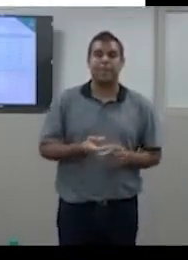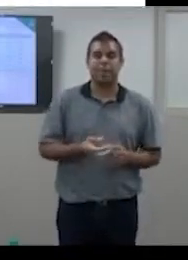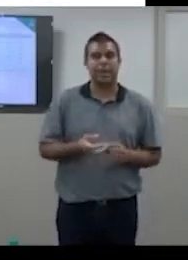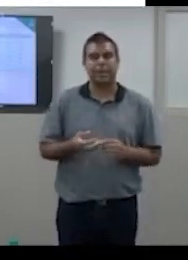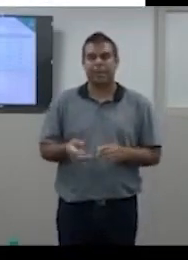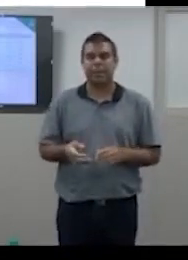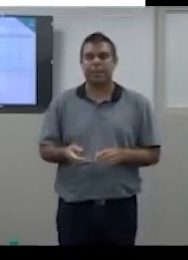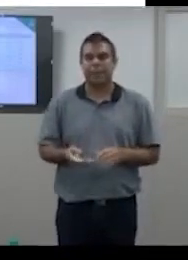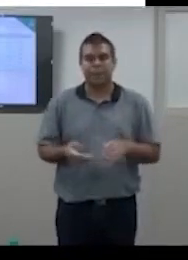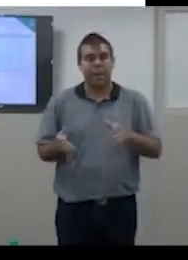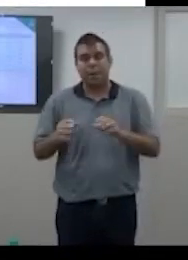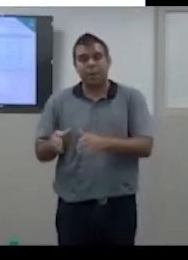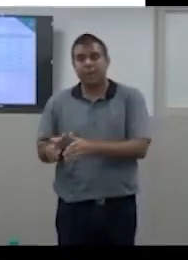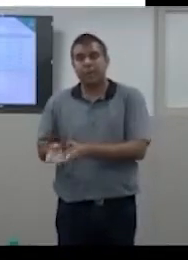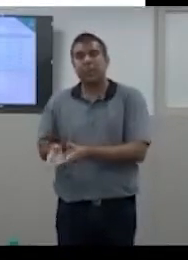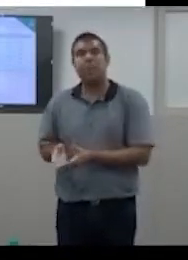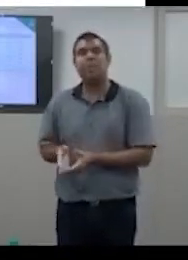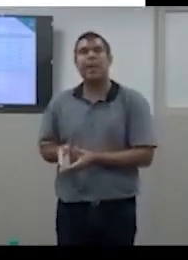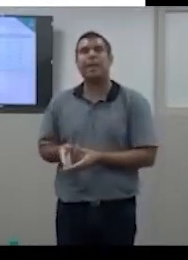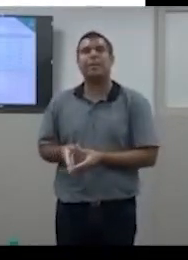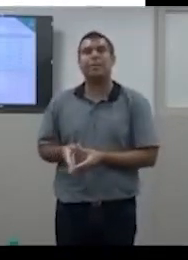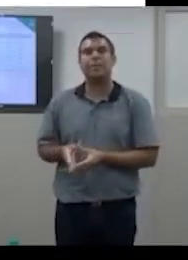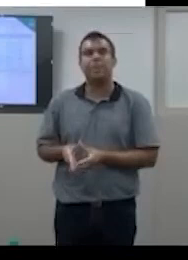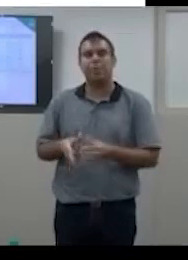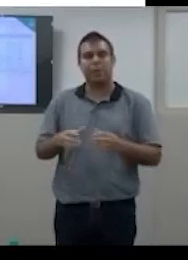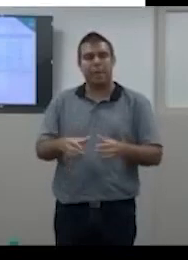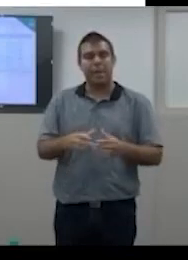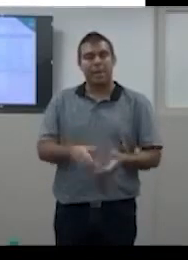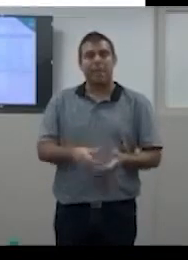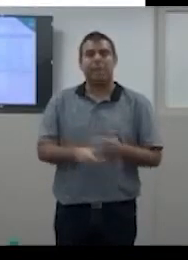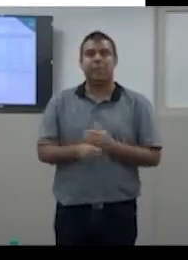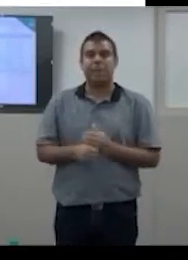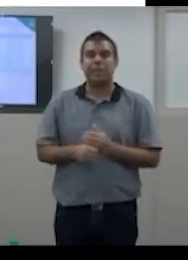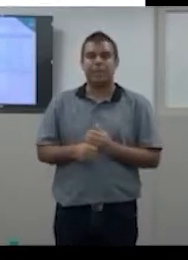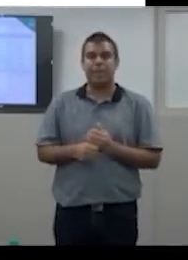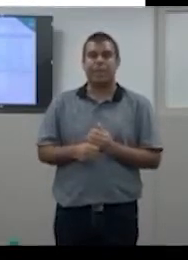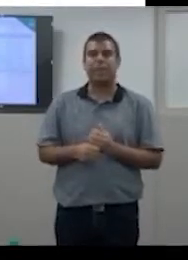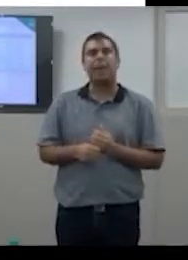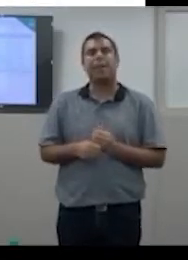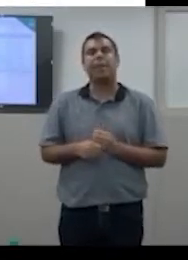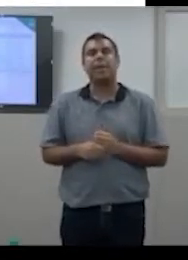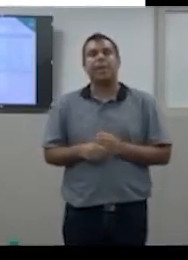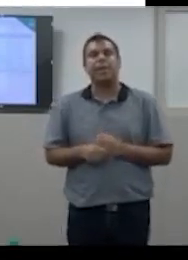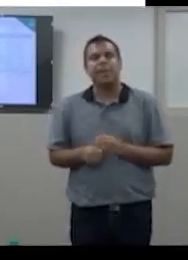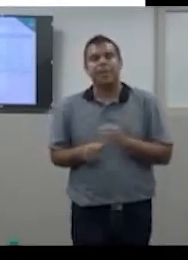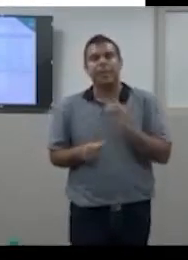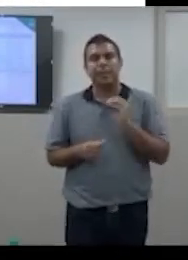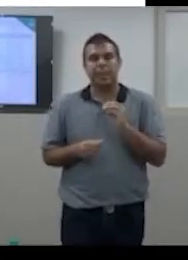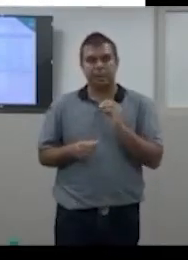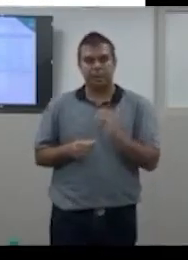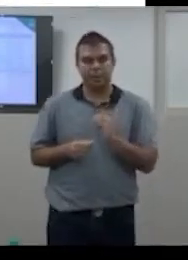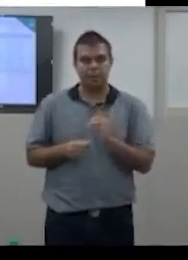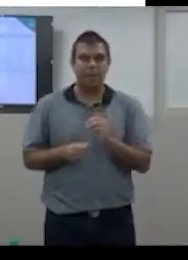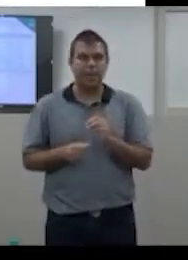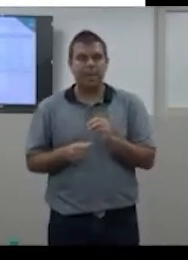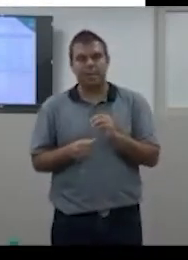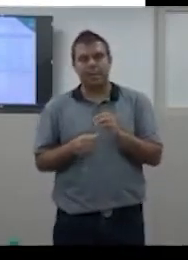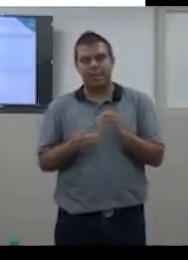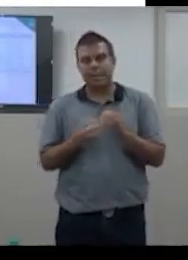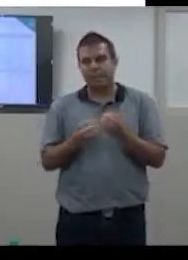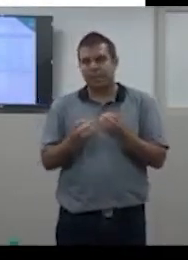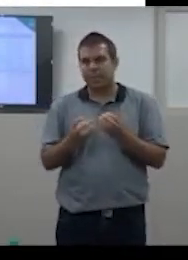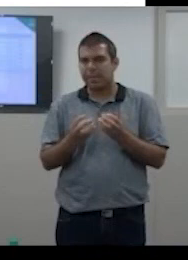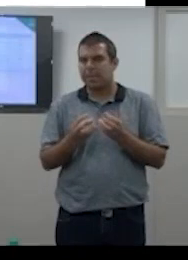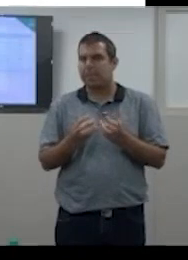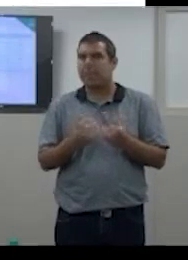a própria água gelada que você coloque, ou simplesmente pega esse cubinho de gelo e deixe sobre a pia da sua casa, você vai perceber que durante algum